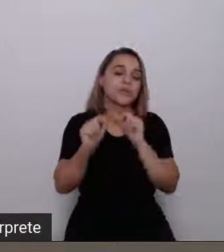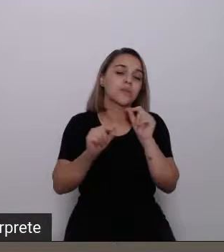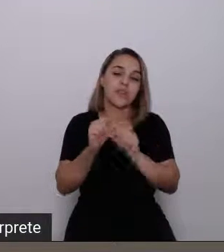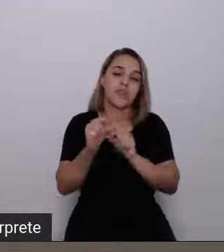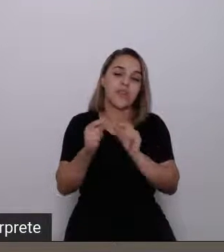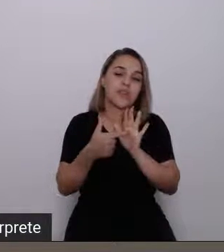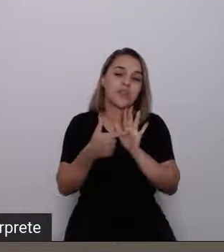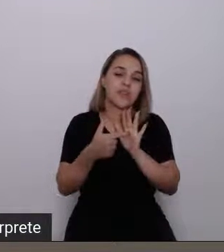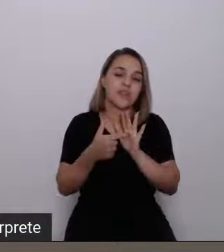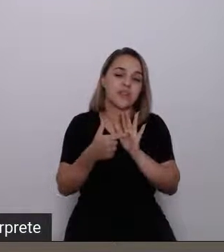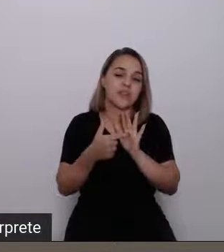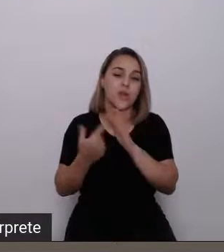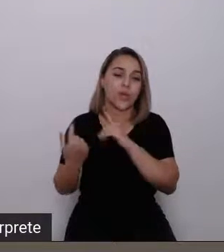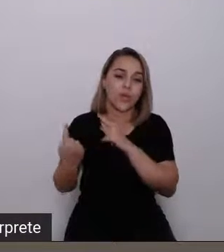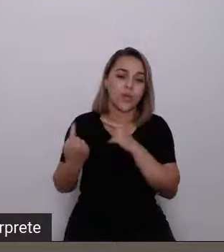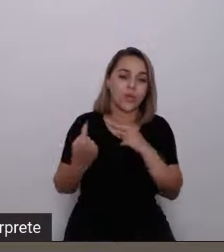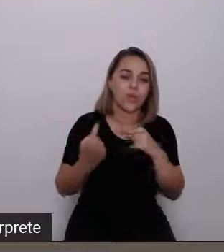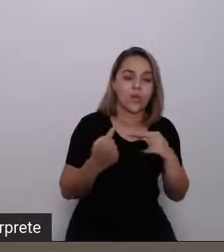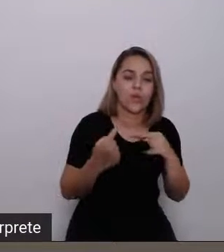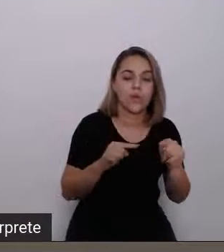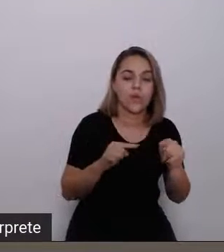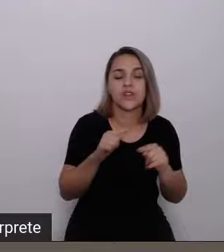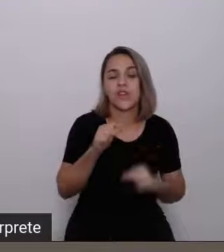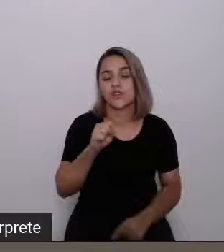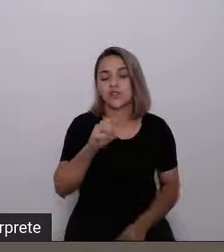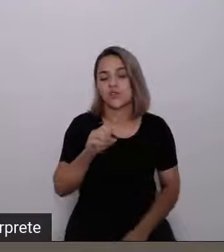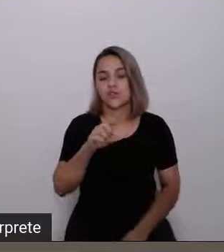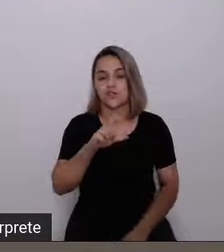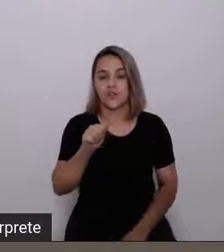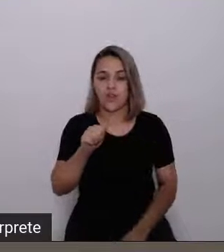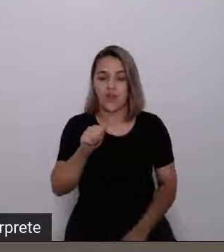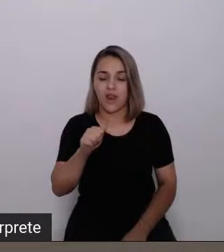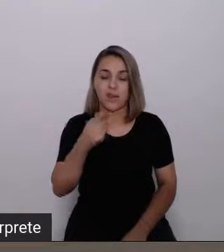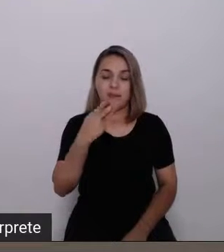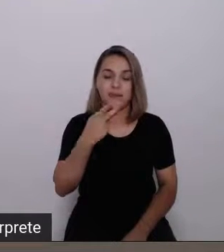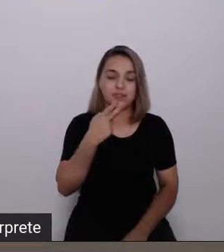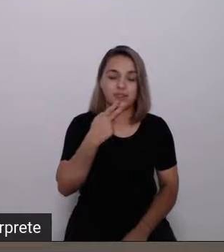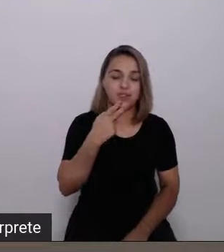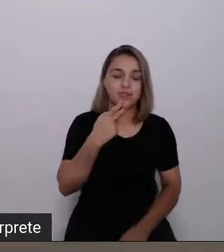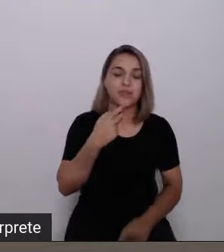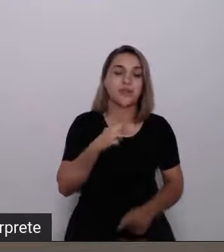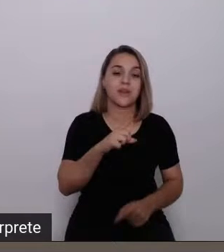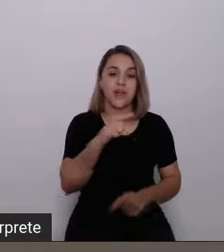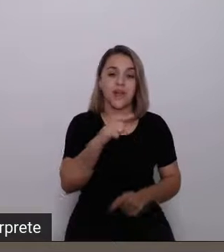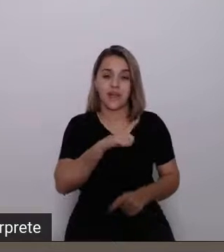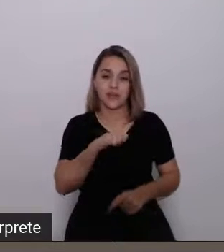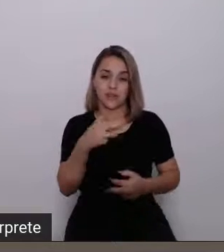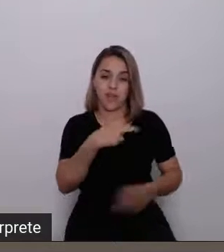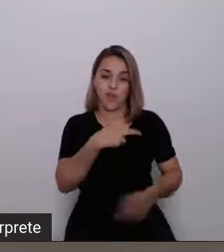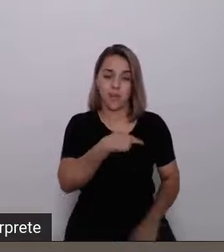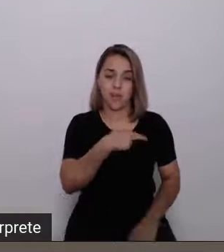para ele, os romances do Zola não passavam de reportagens extraídas diretamente